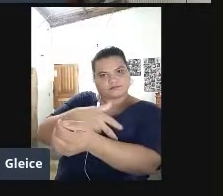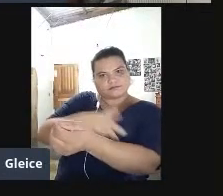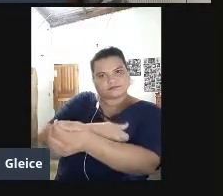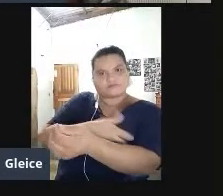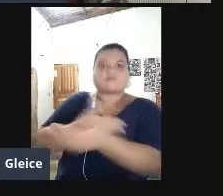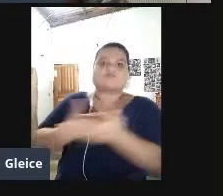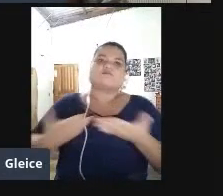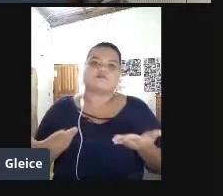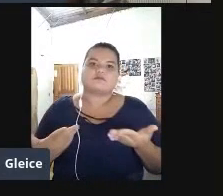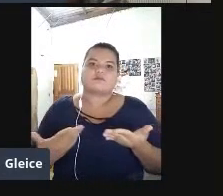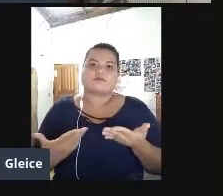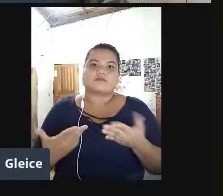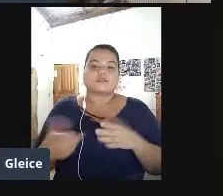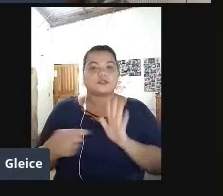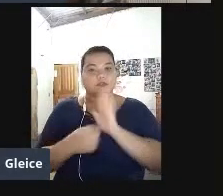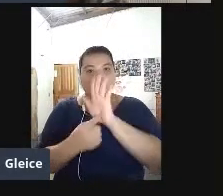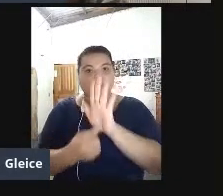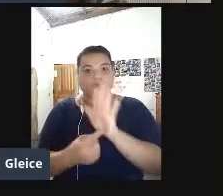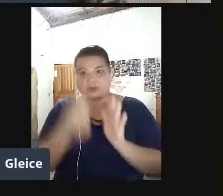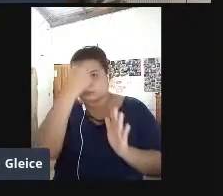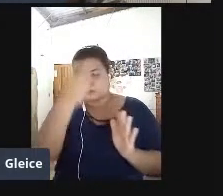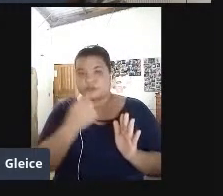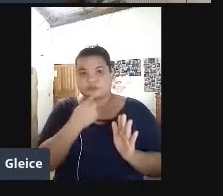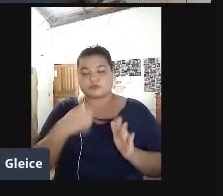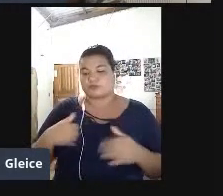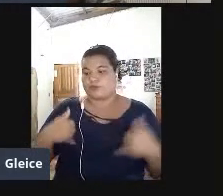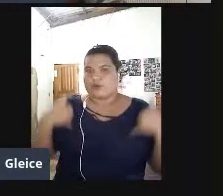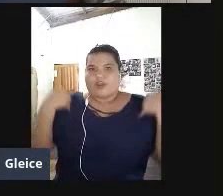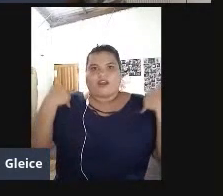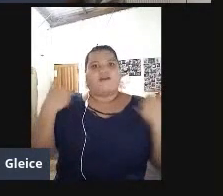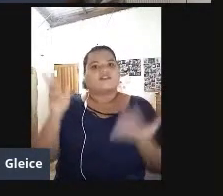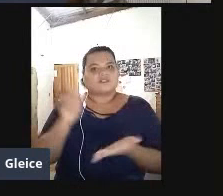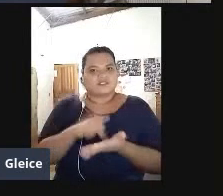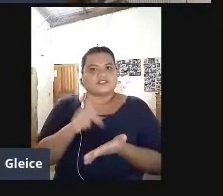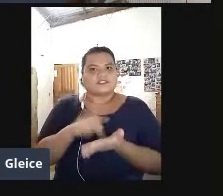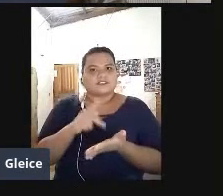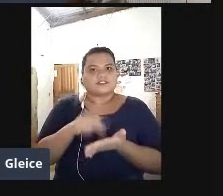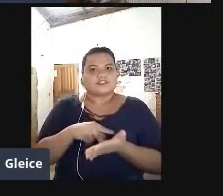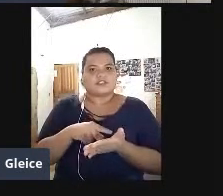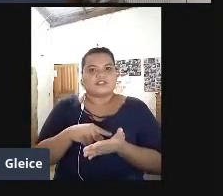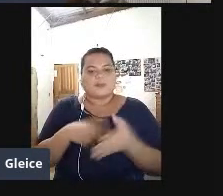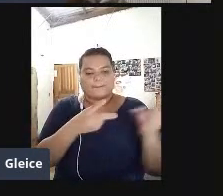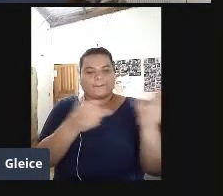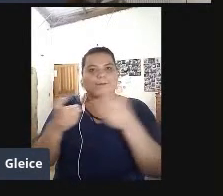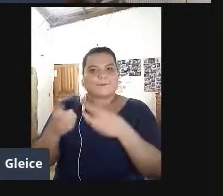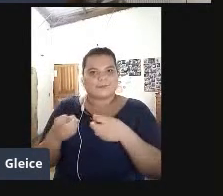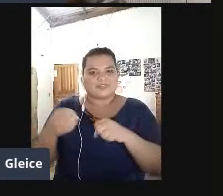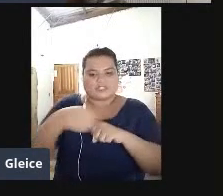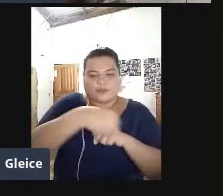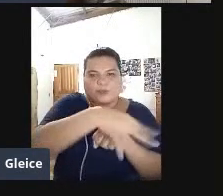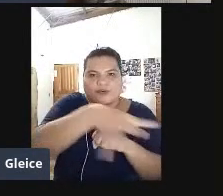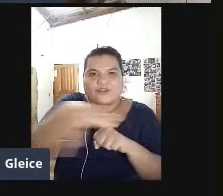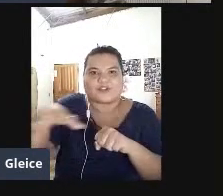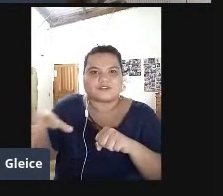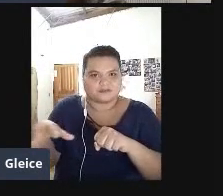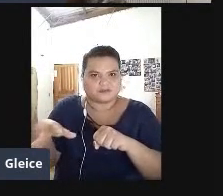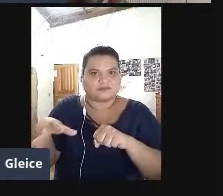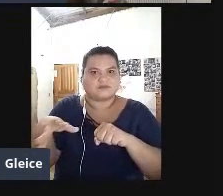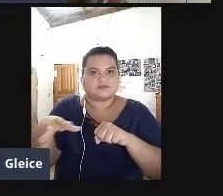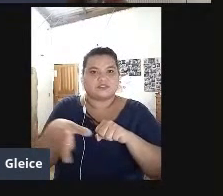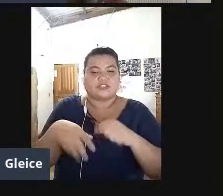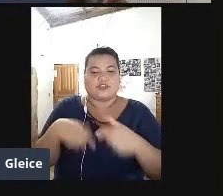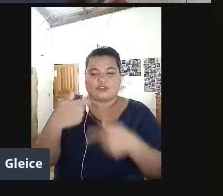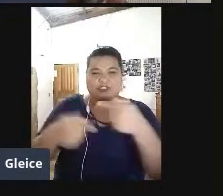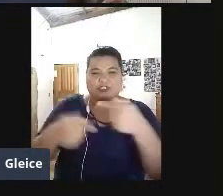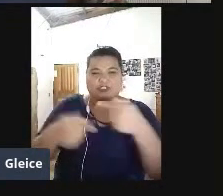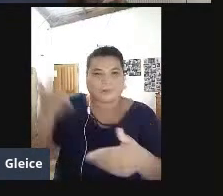verdadeiramente eu fico muito orgulhoso quando eu vejo que uma coisa prescrita é infundível. Quando eu vejo que nós saímos daquela geração